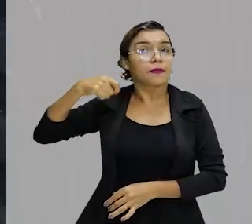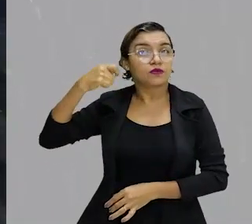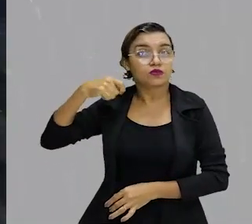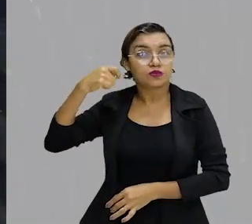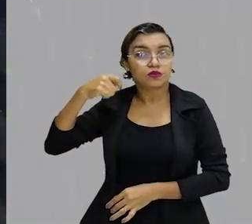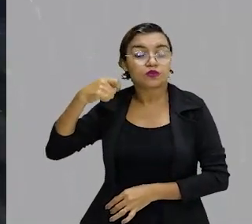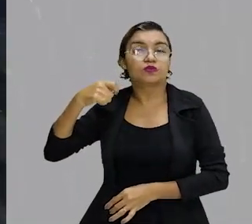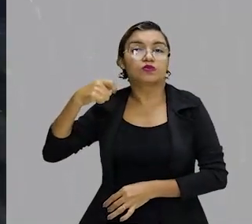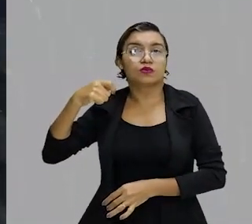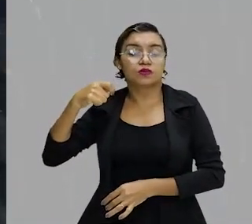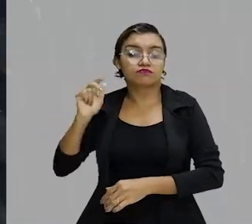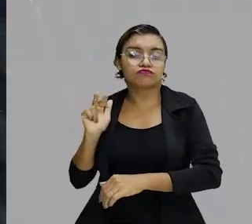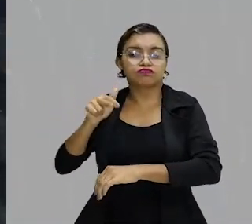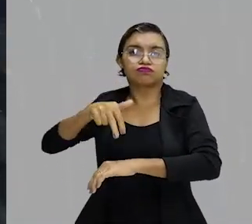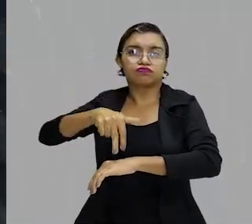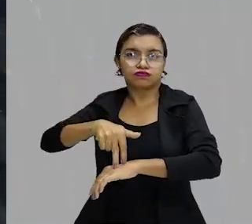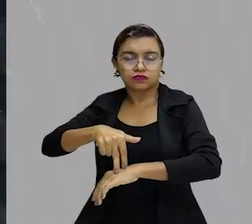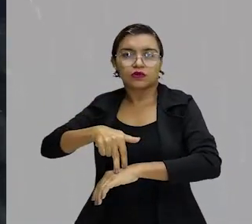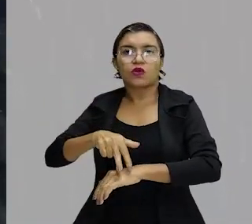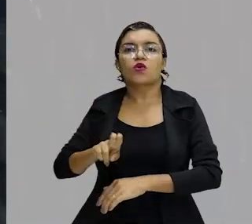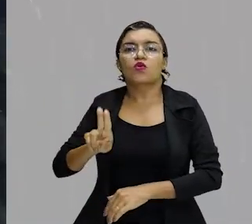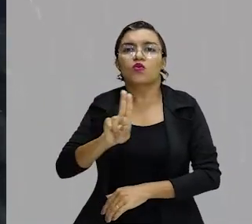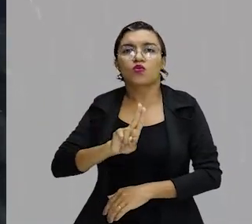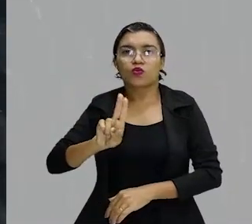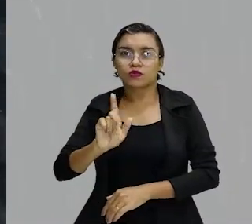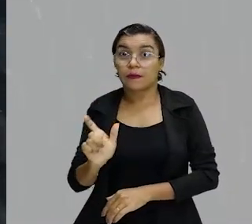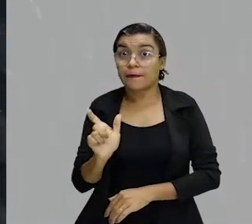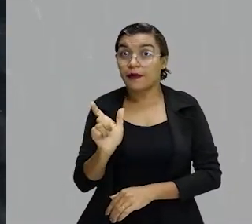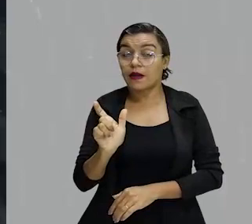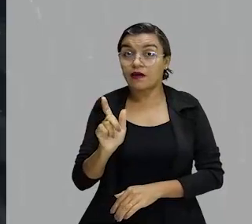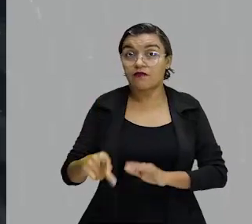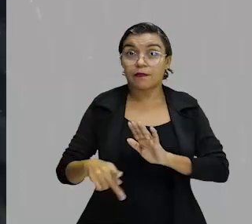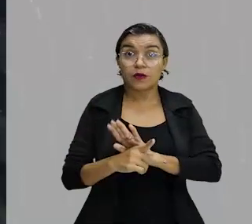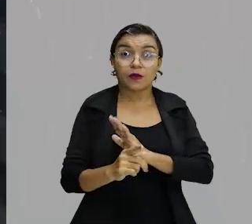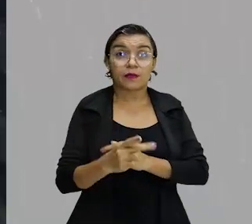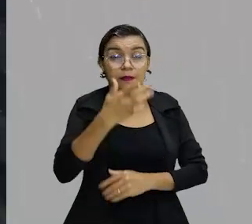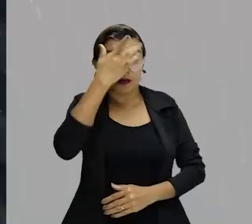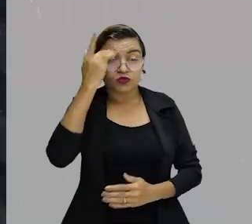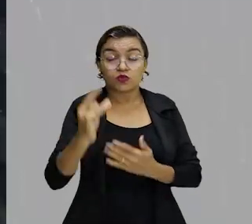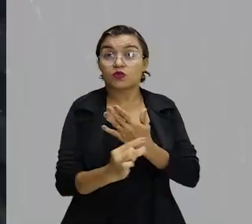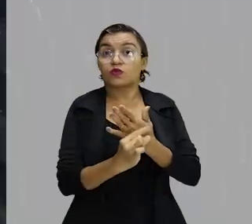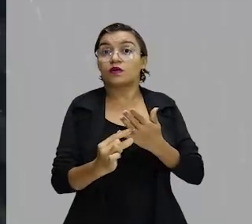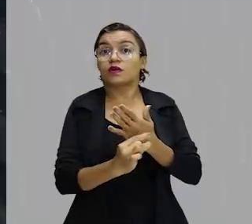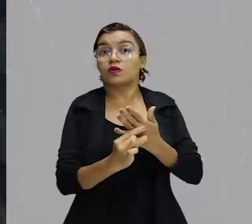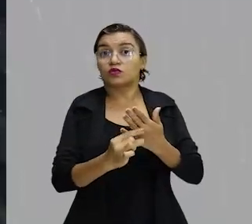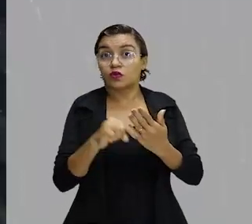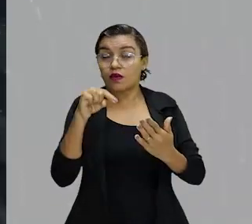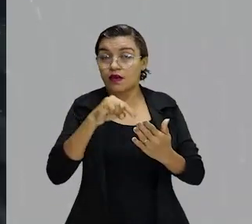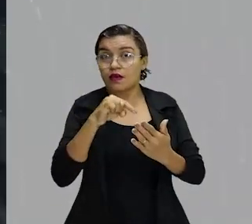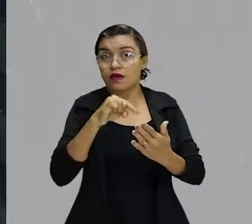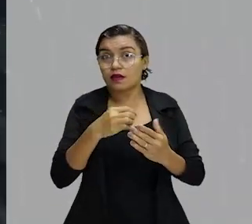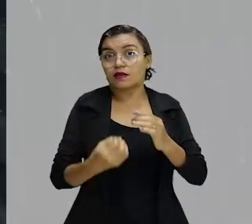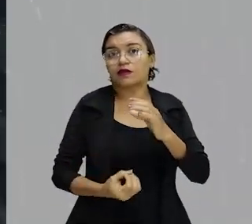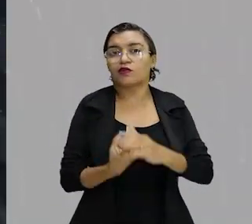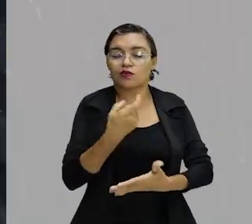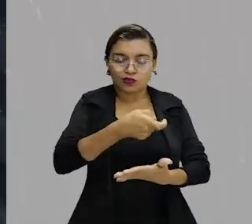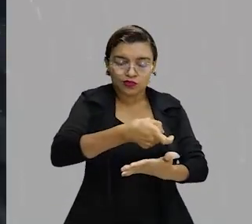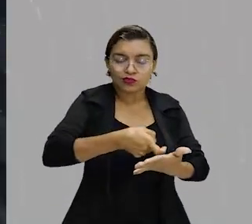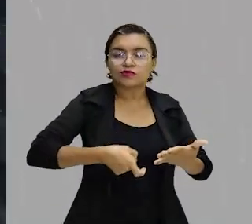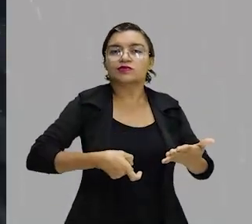atrizes, atuem as palavras de um compositor, de um autor, da pessoa que idealizou aquele